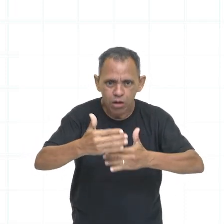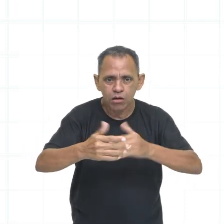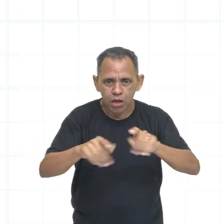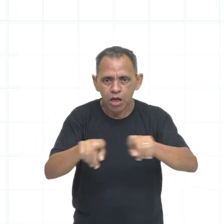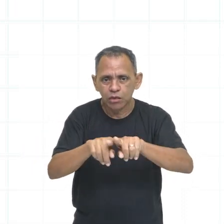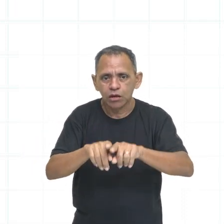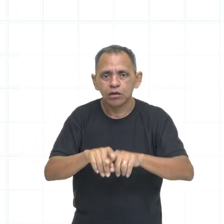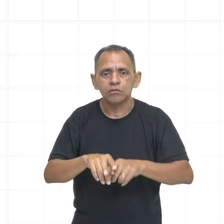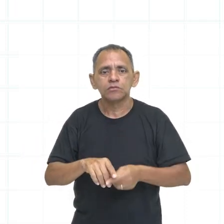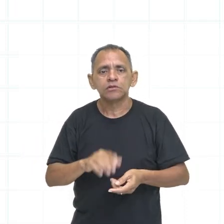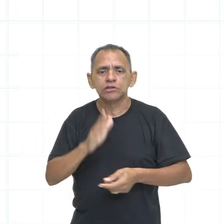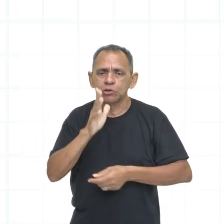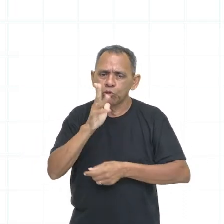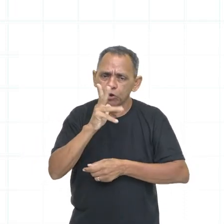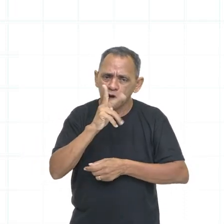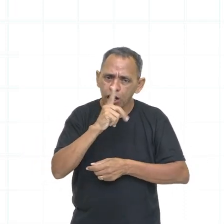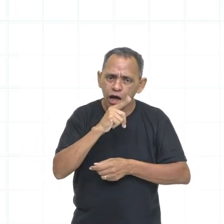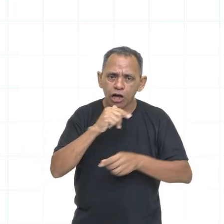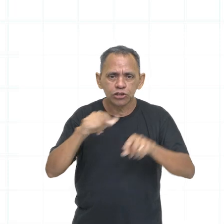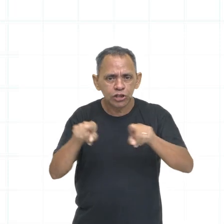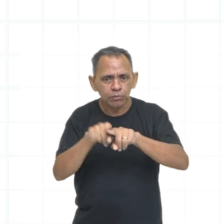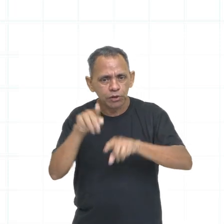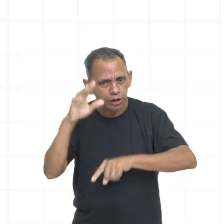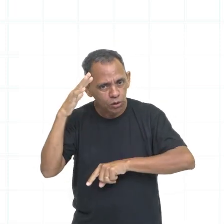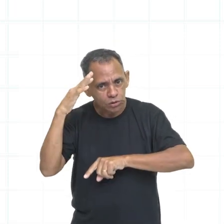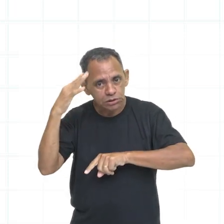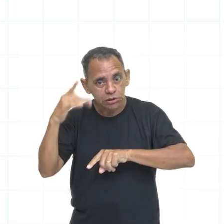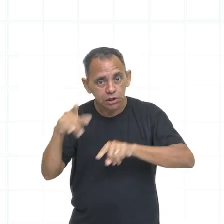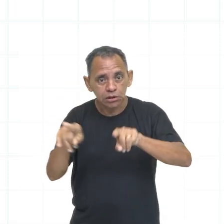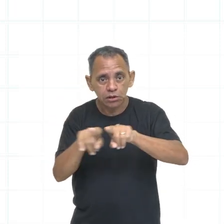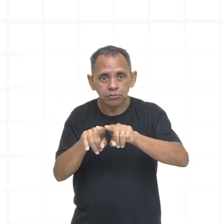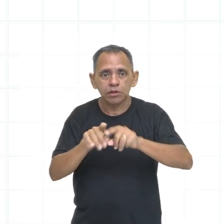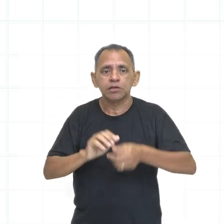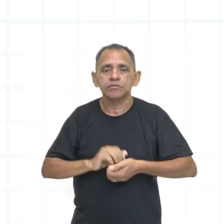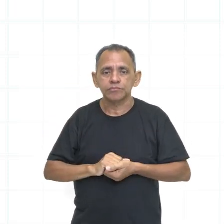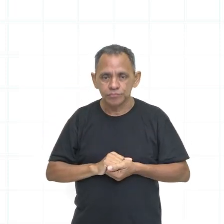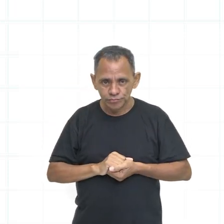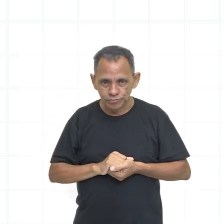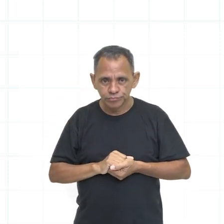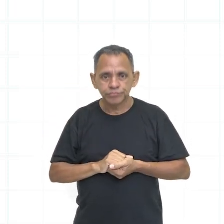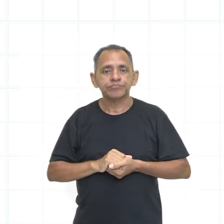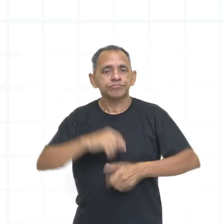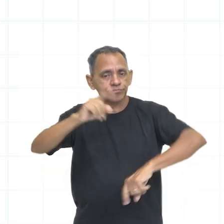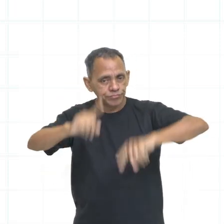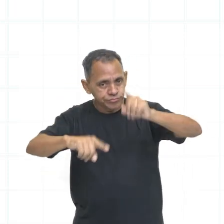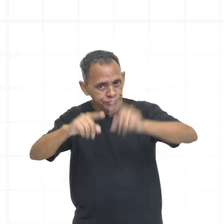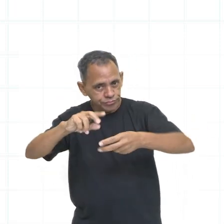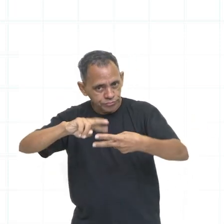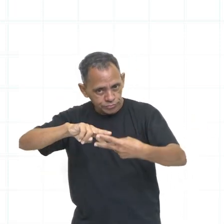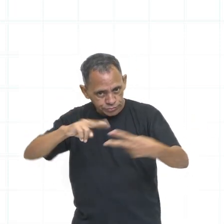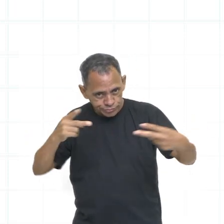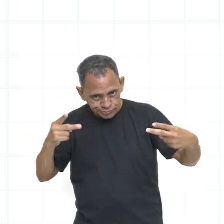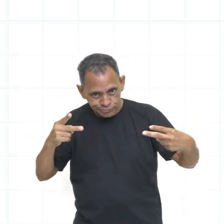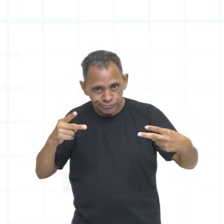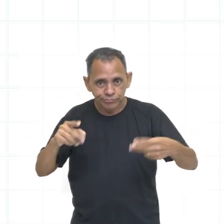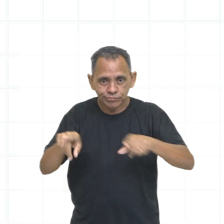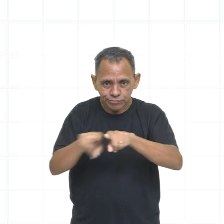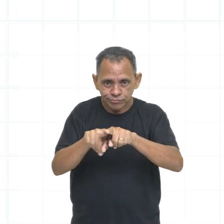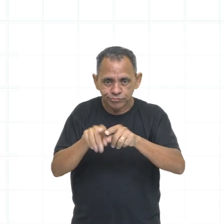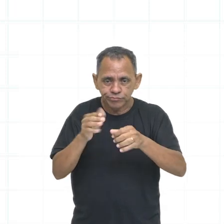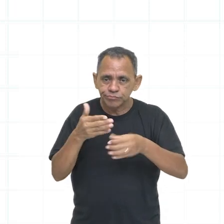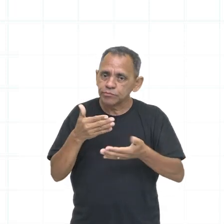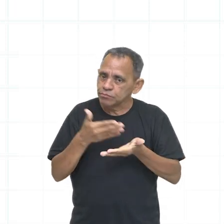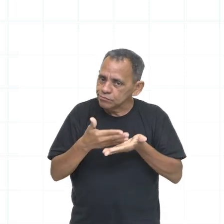Em algum momento, esses coacervados, eles tiveram um material genético e a partir do